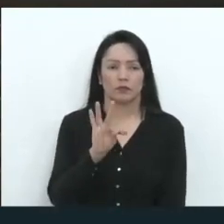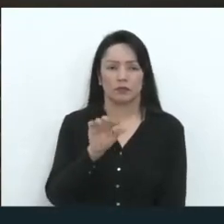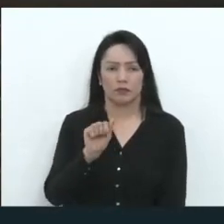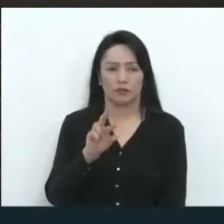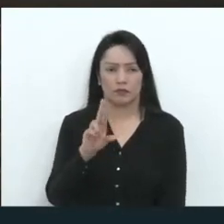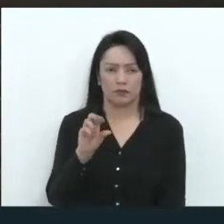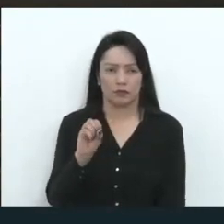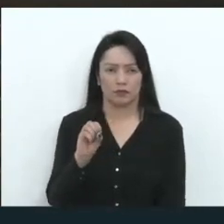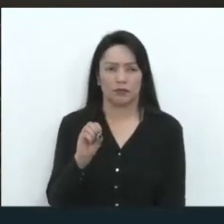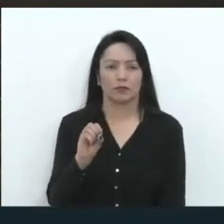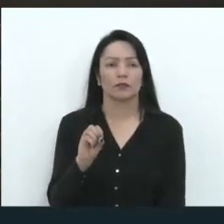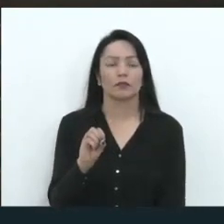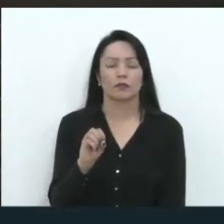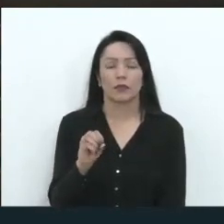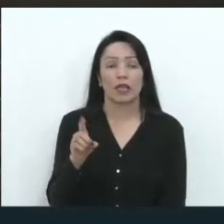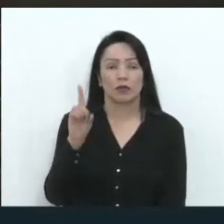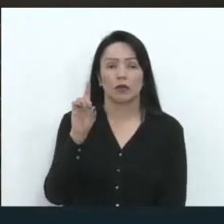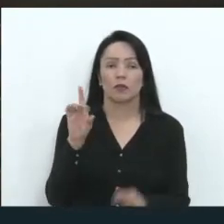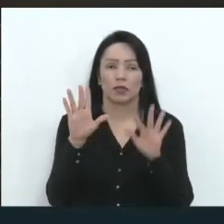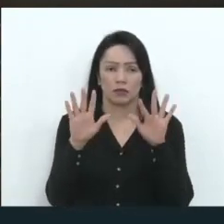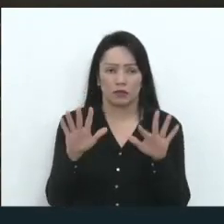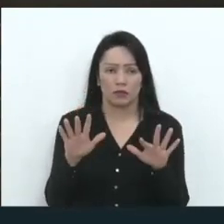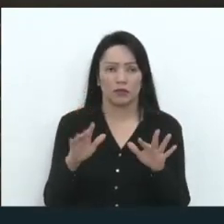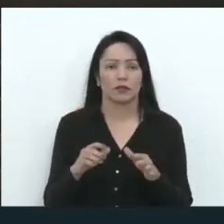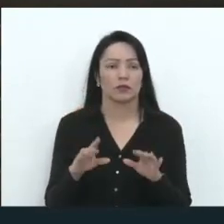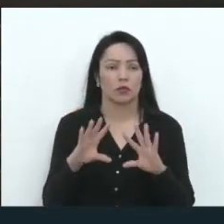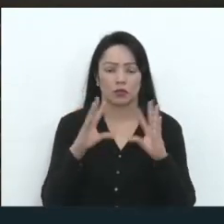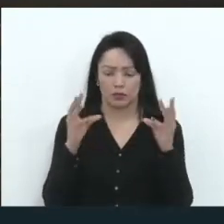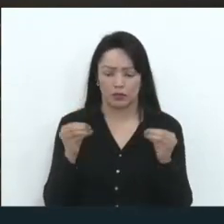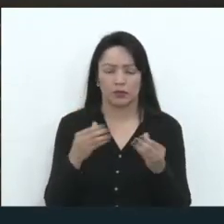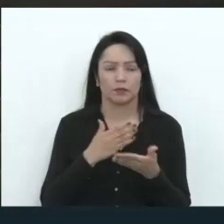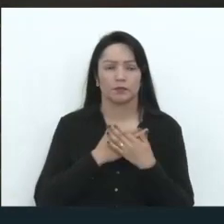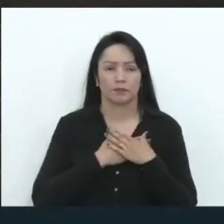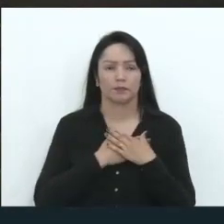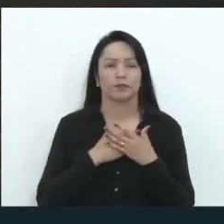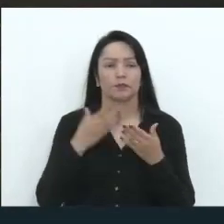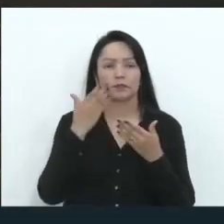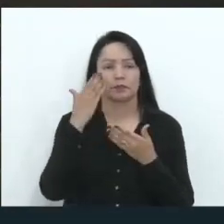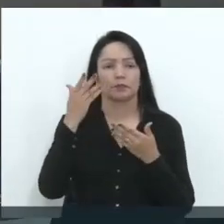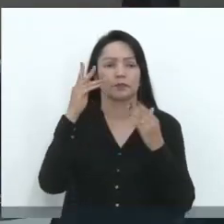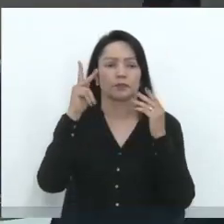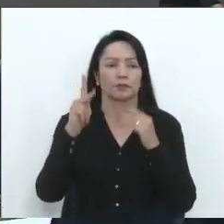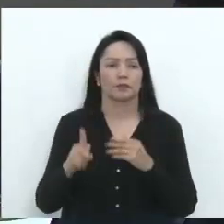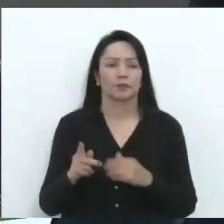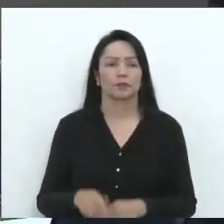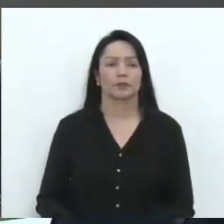jornalista. Que Deus abençoe todos os corações. Obrigado, presidente.